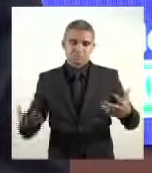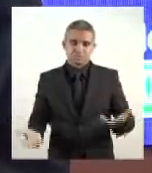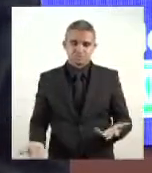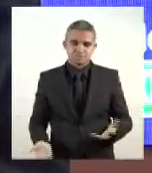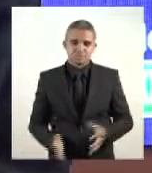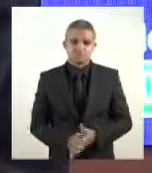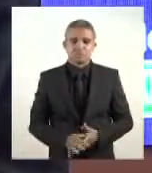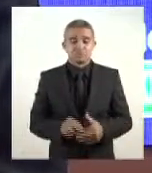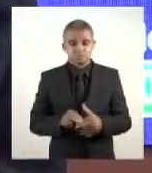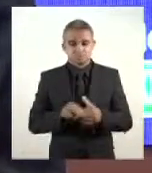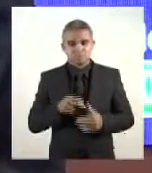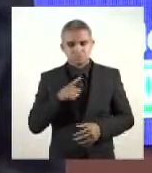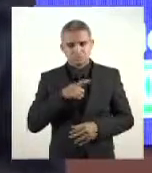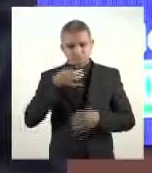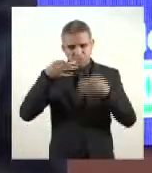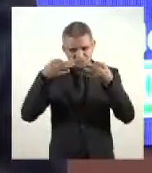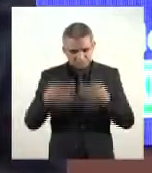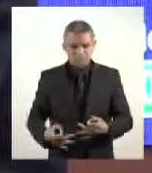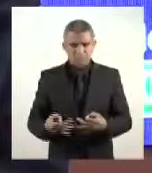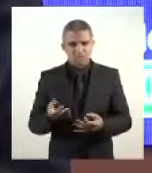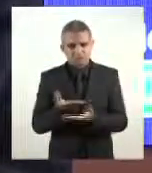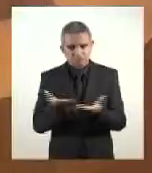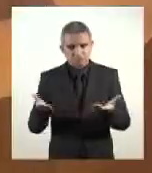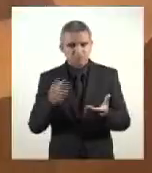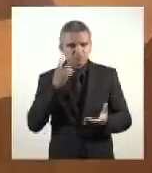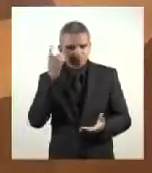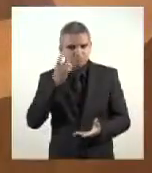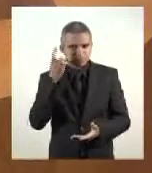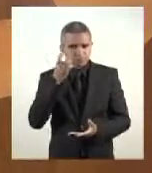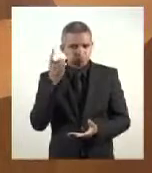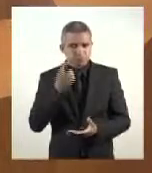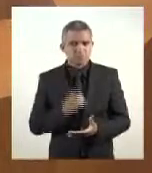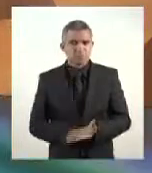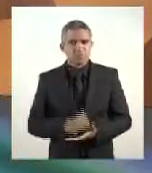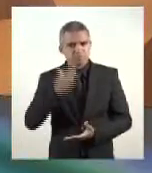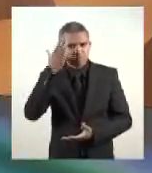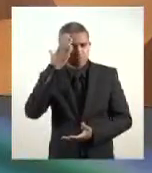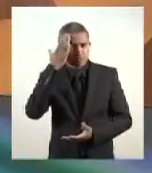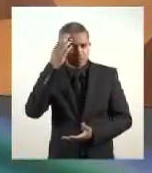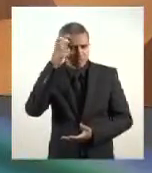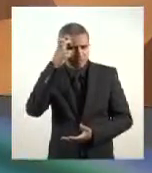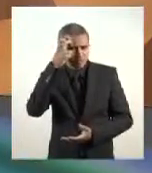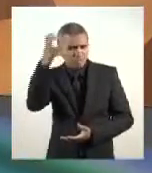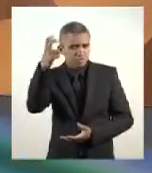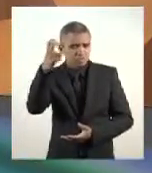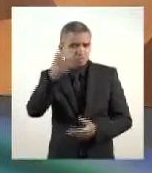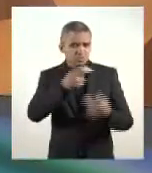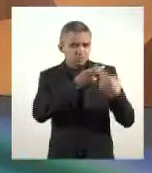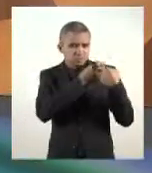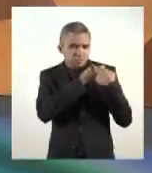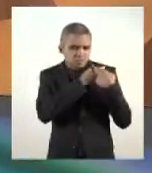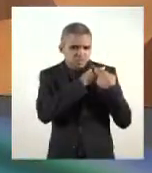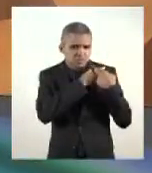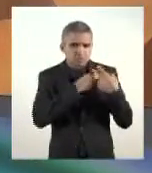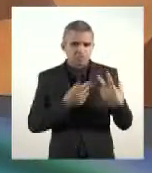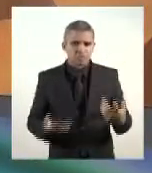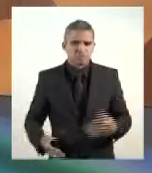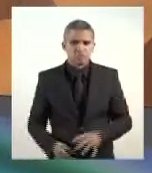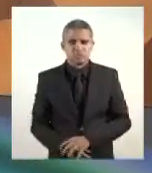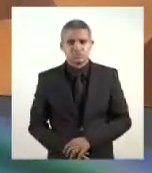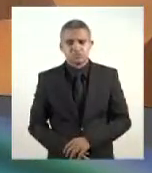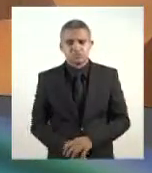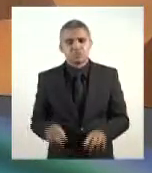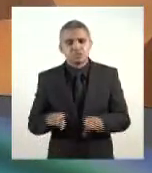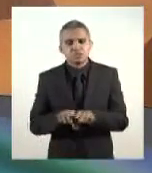essa casa, através dessa legislatura, saberá ter a inteligência, a responsabilidade e